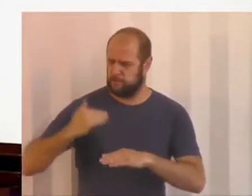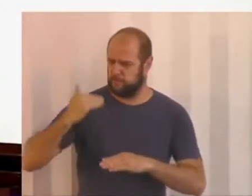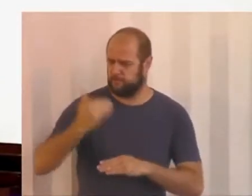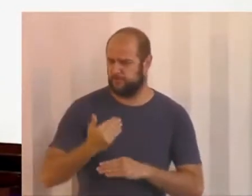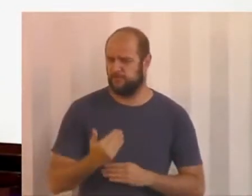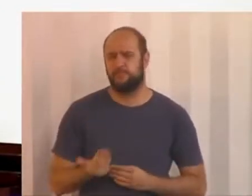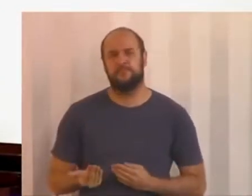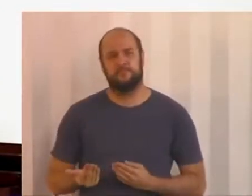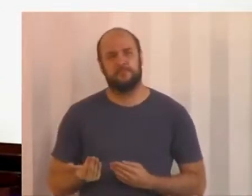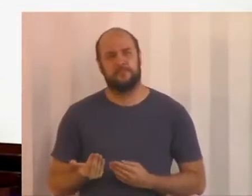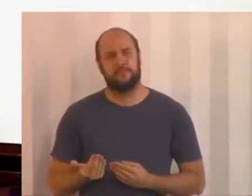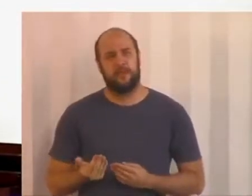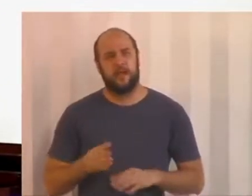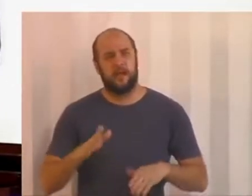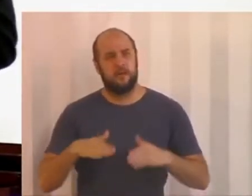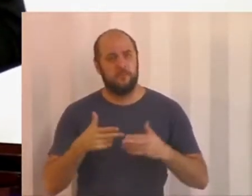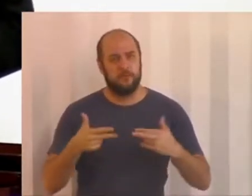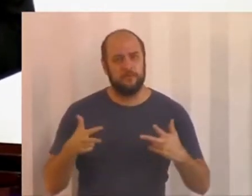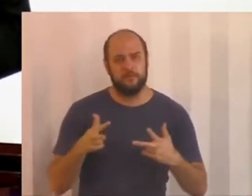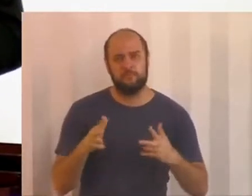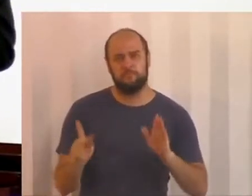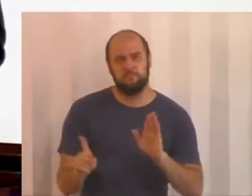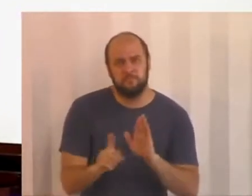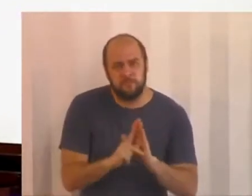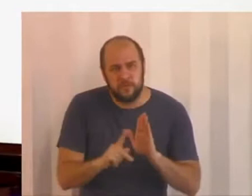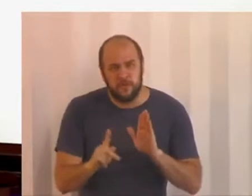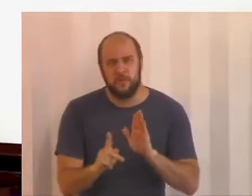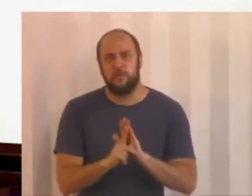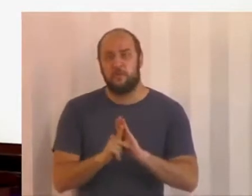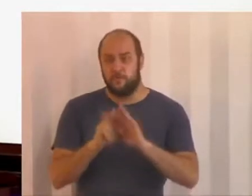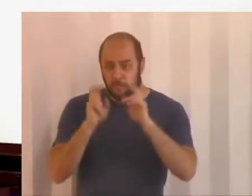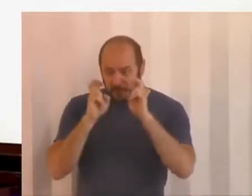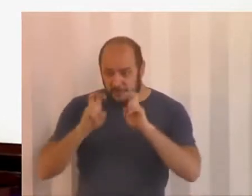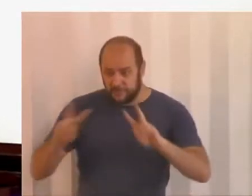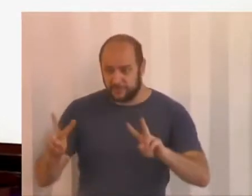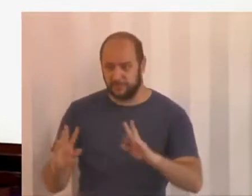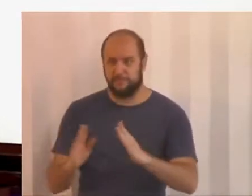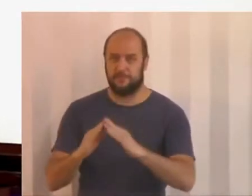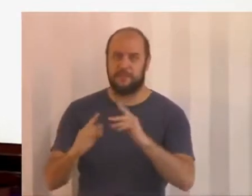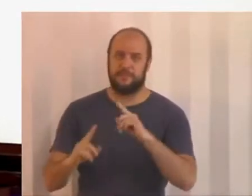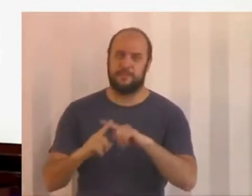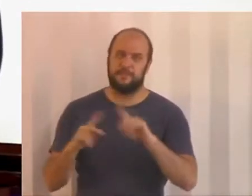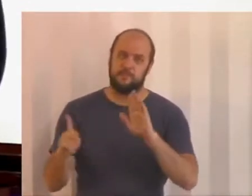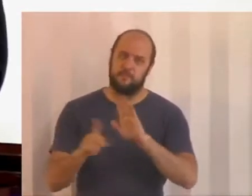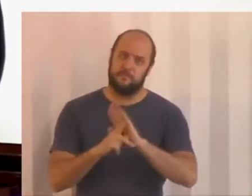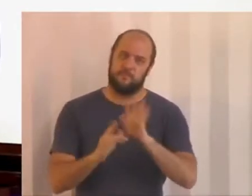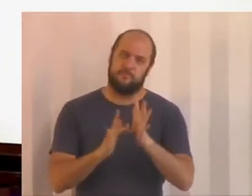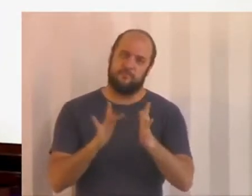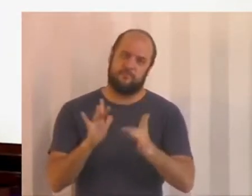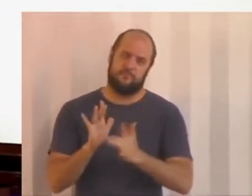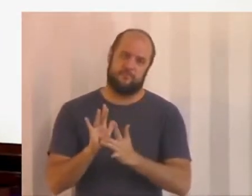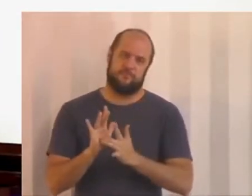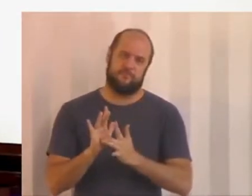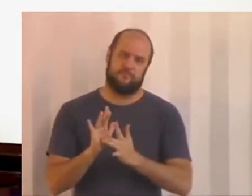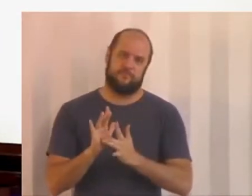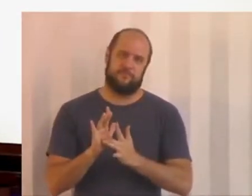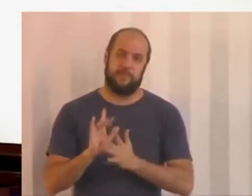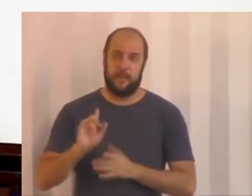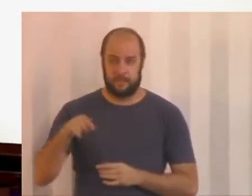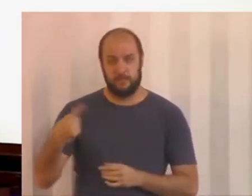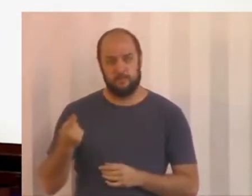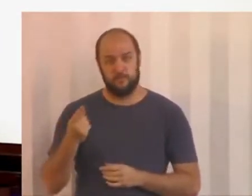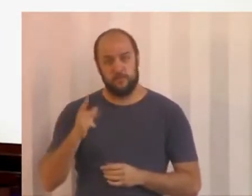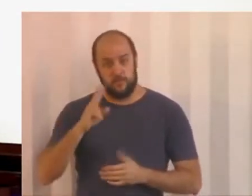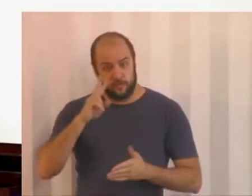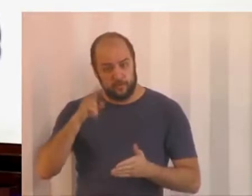completa, que são marcas necessárias e visíveis de uma igreja de Cristo Jesus. E depois nós vamos